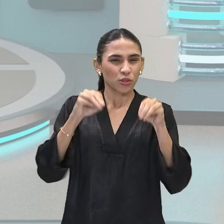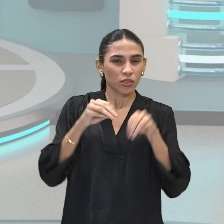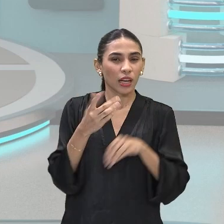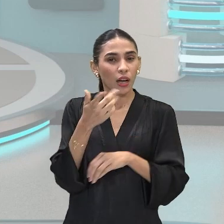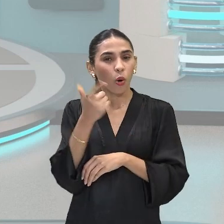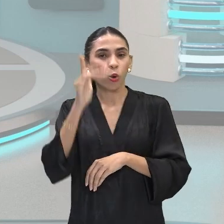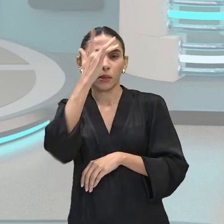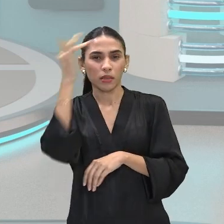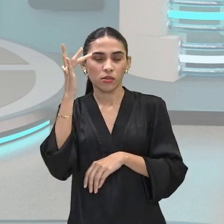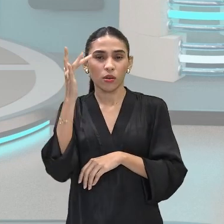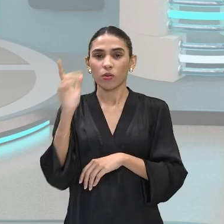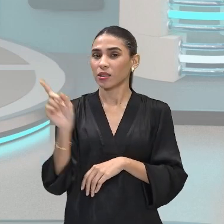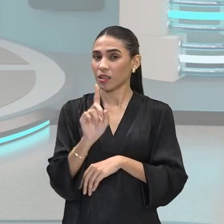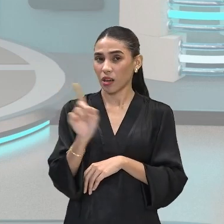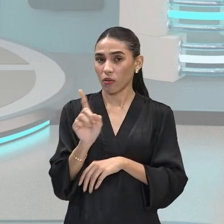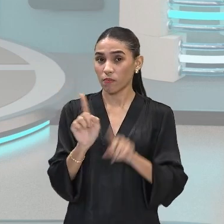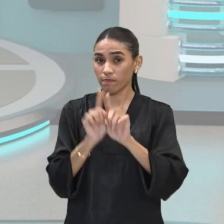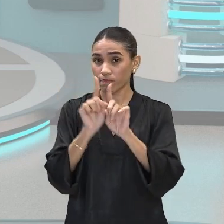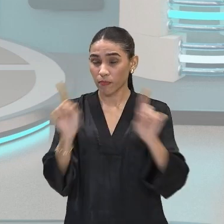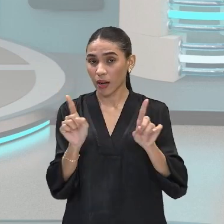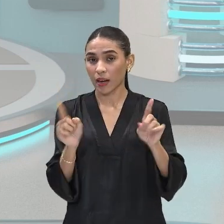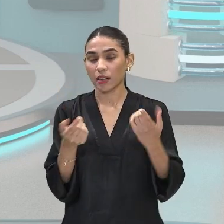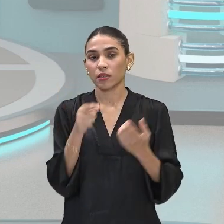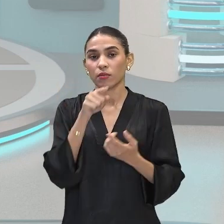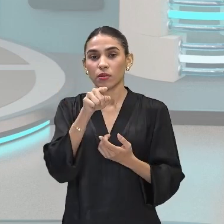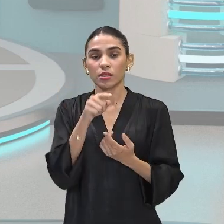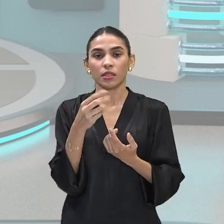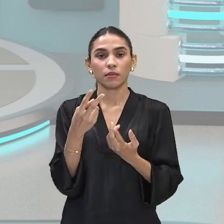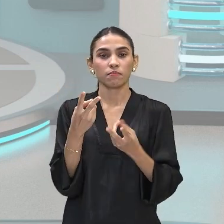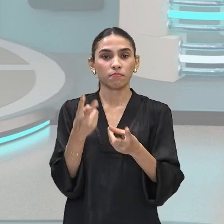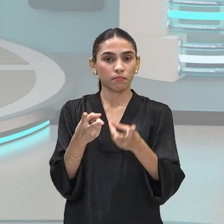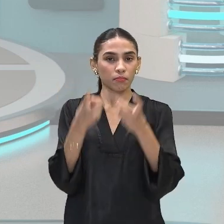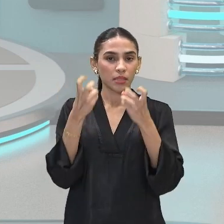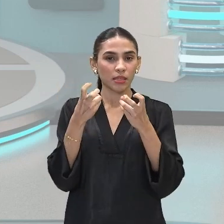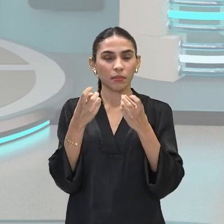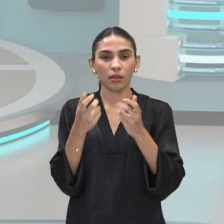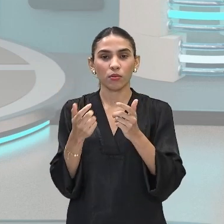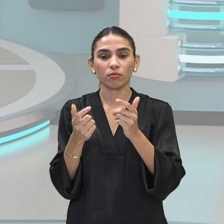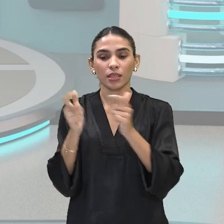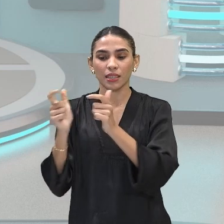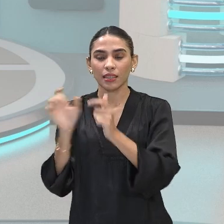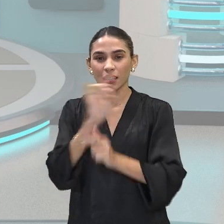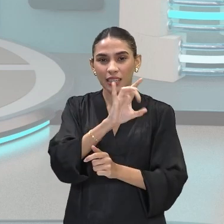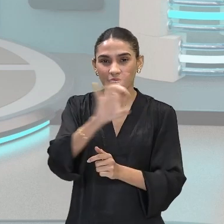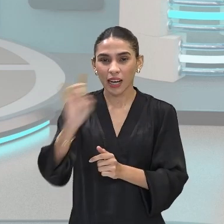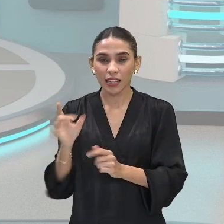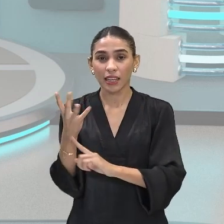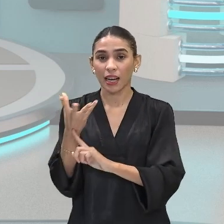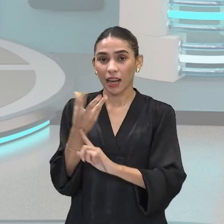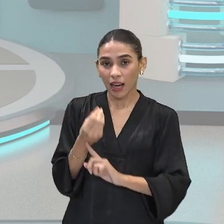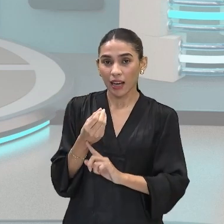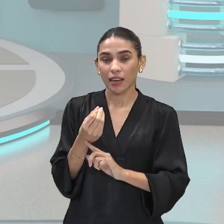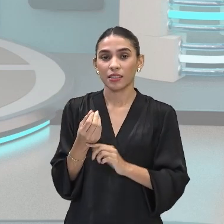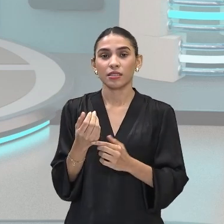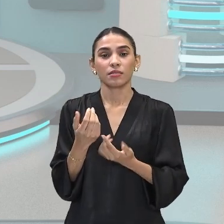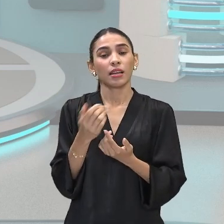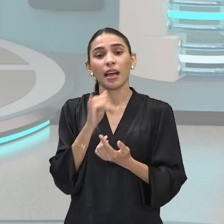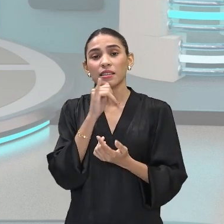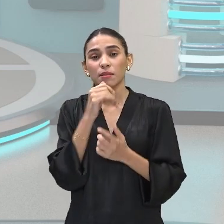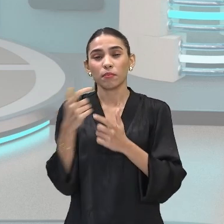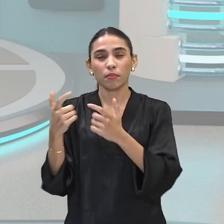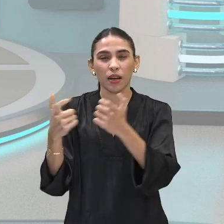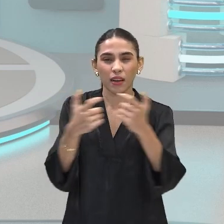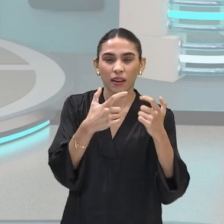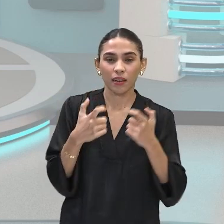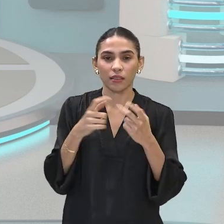a partir dessas obras, como foi possível percebermos a questão da guerra, vimos aí a